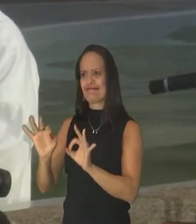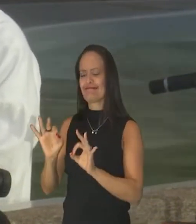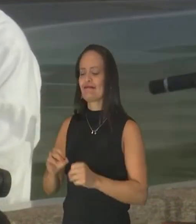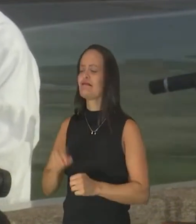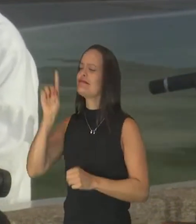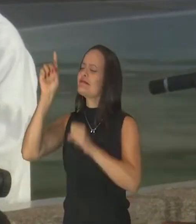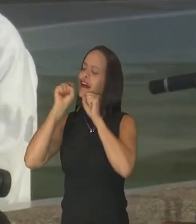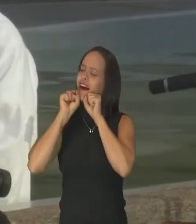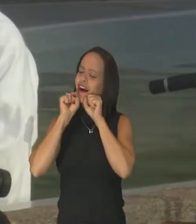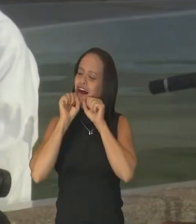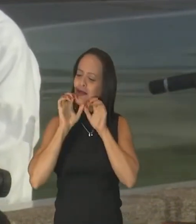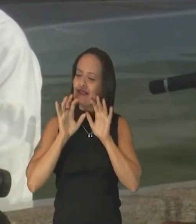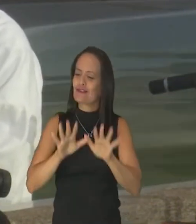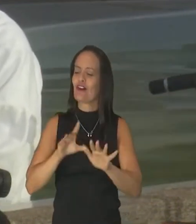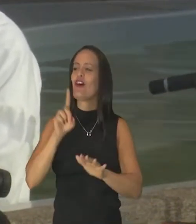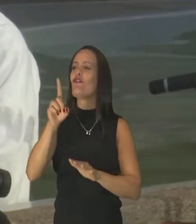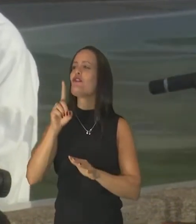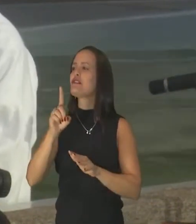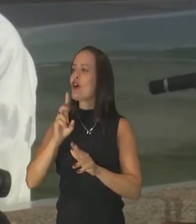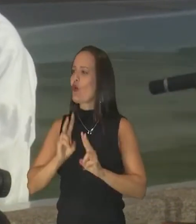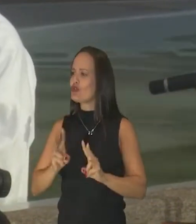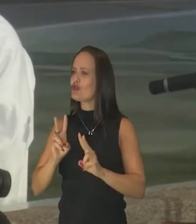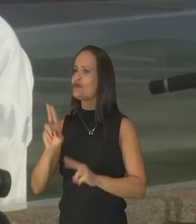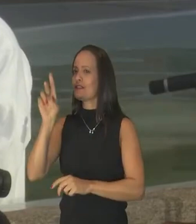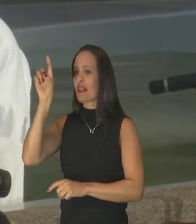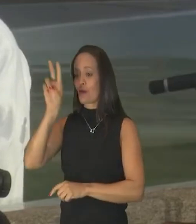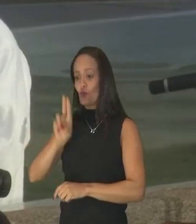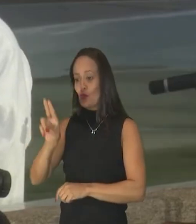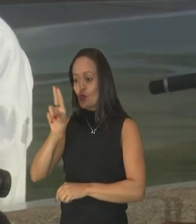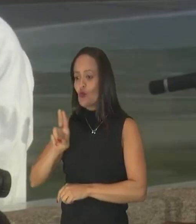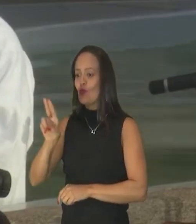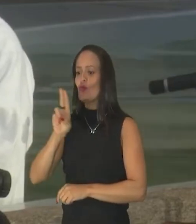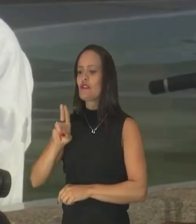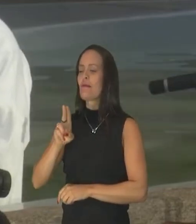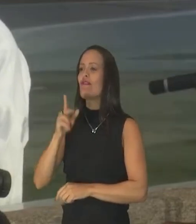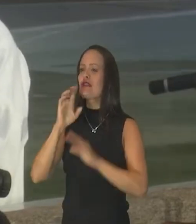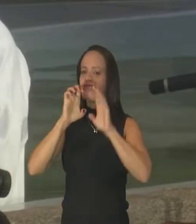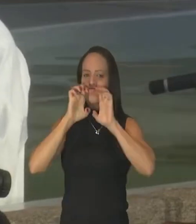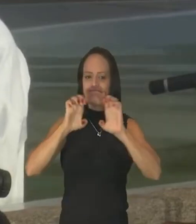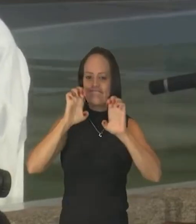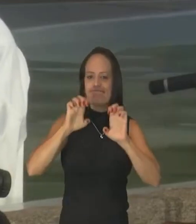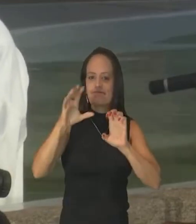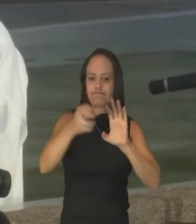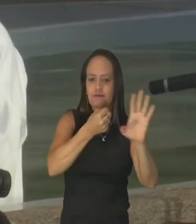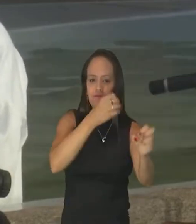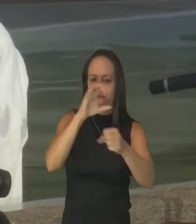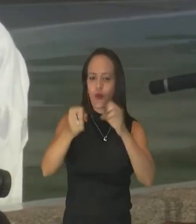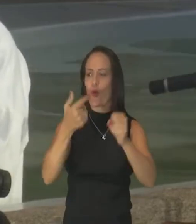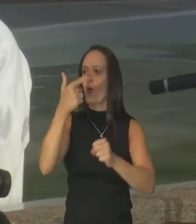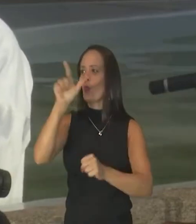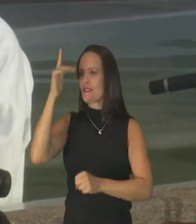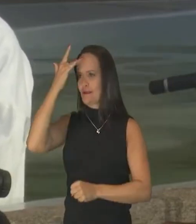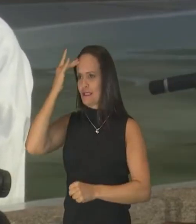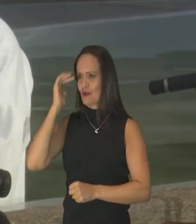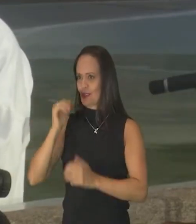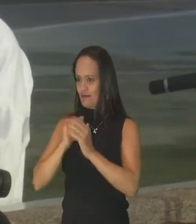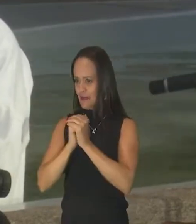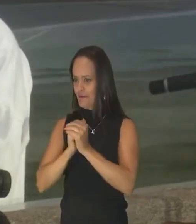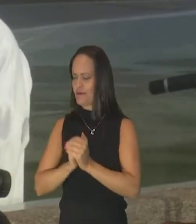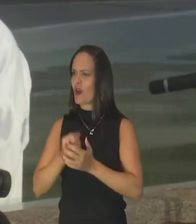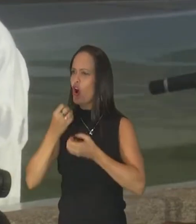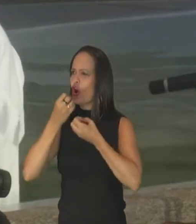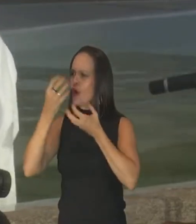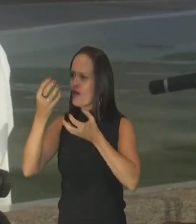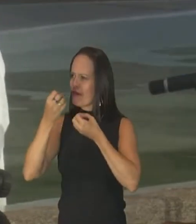Deus o abençoe e que você seja instrumento de Deus para ganhar outras pessoas para Cristo Jesus. Você